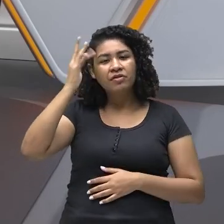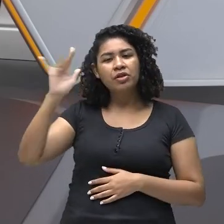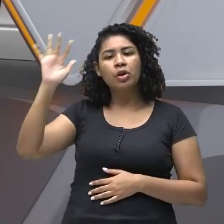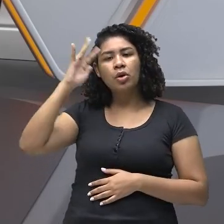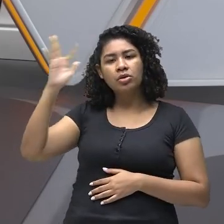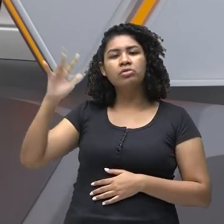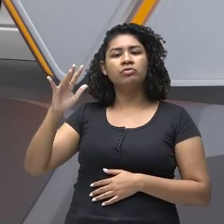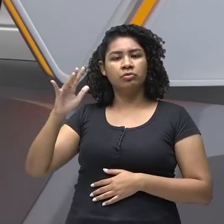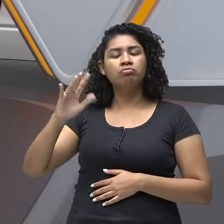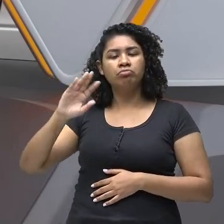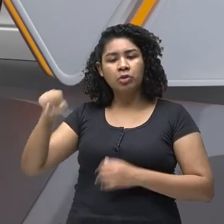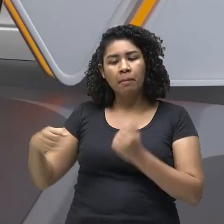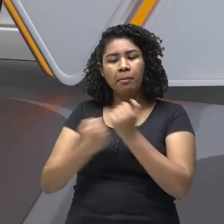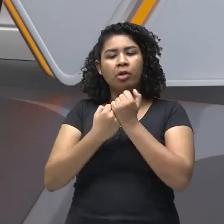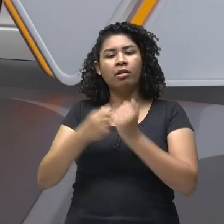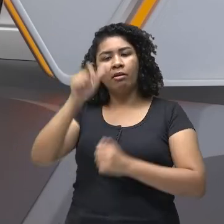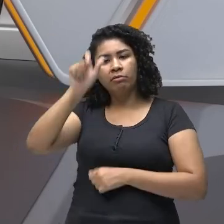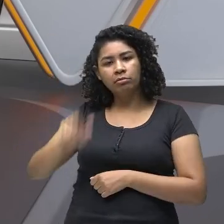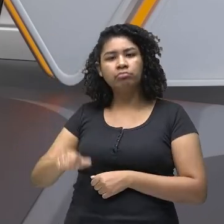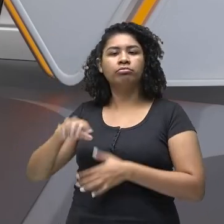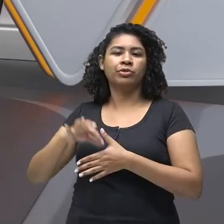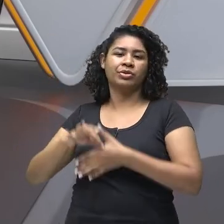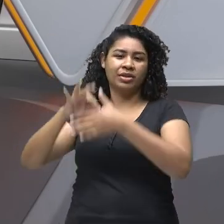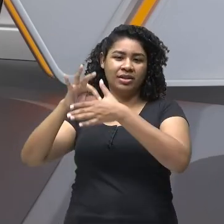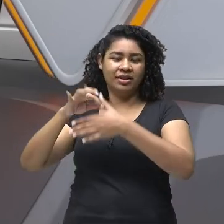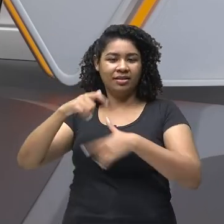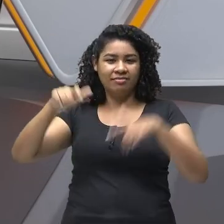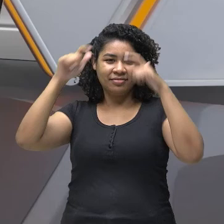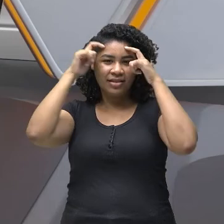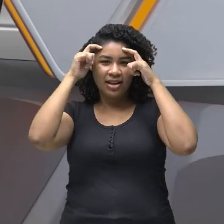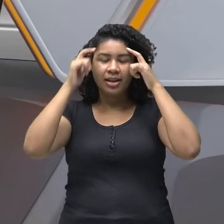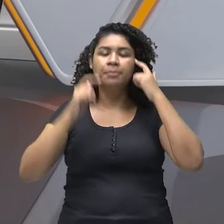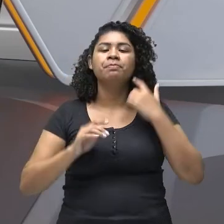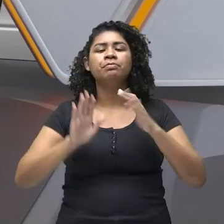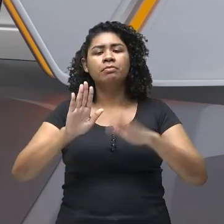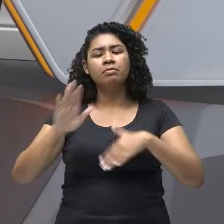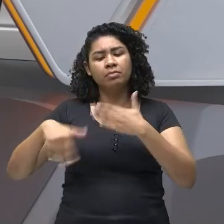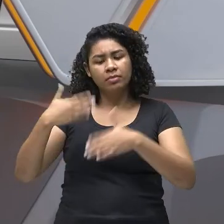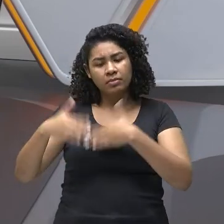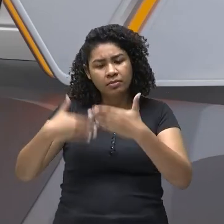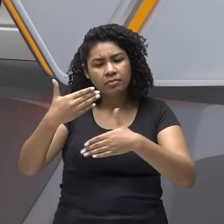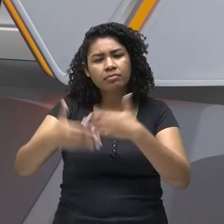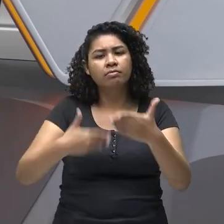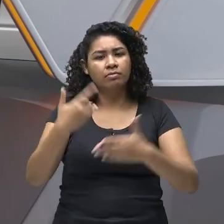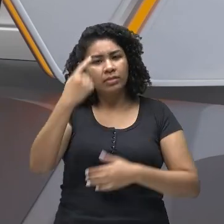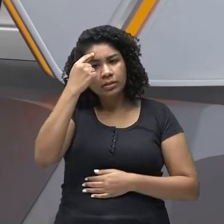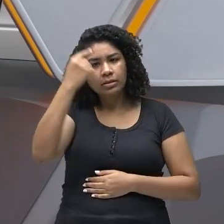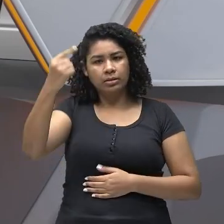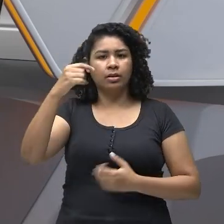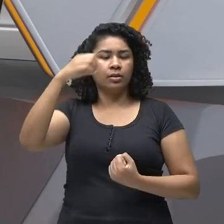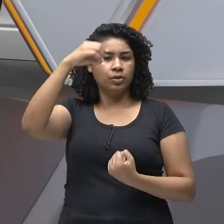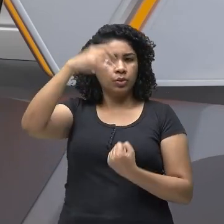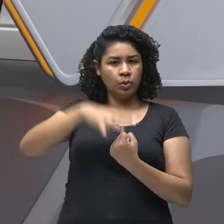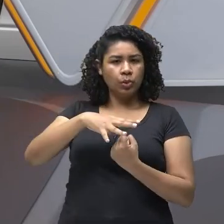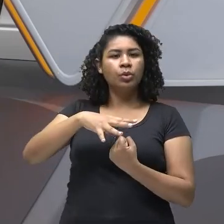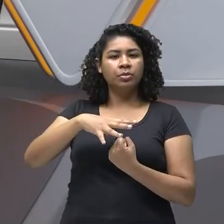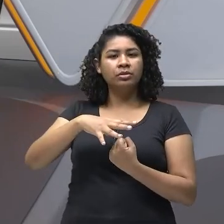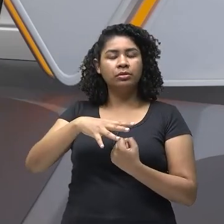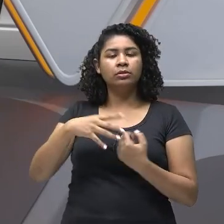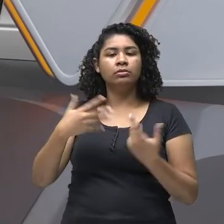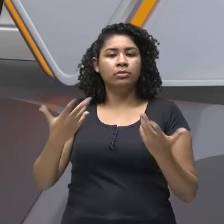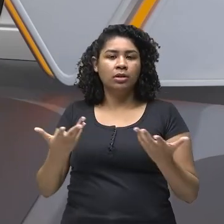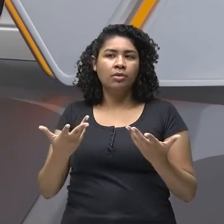do monarca dessa forma, ok? Claro, depois com as ideias iluministas, essas prerrogativas começaram a